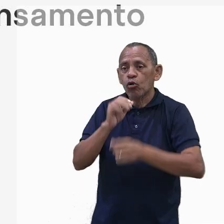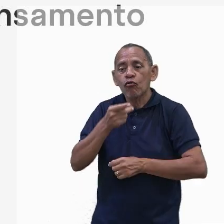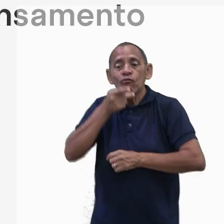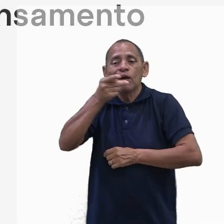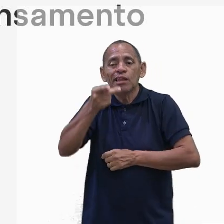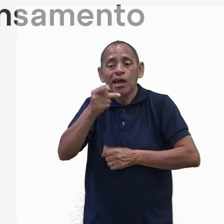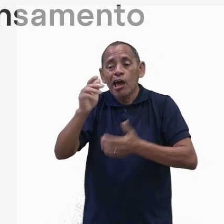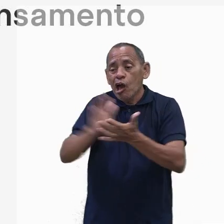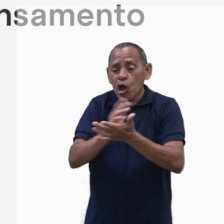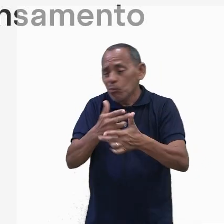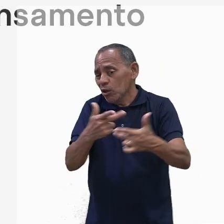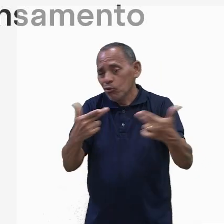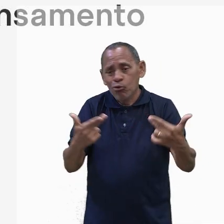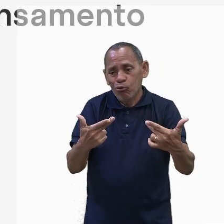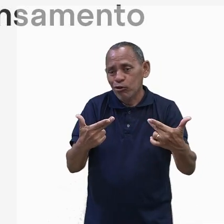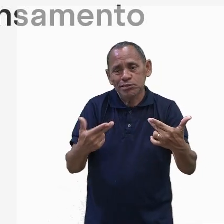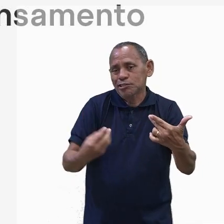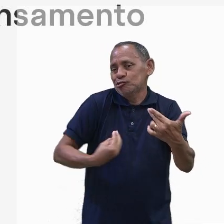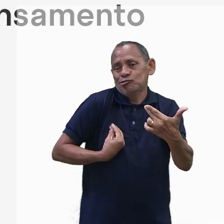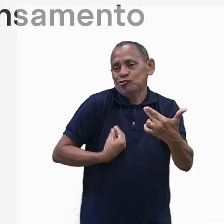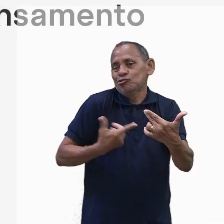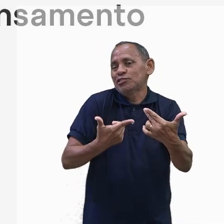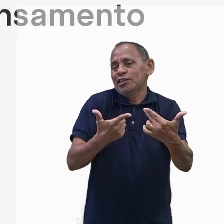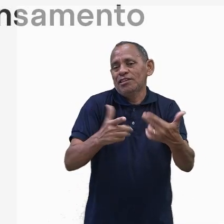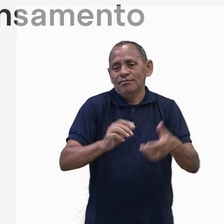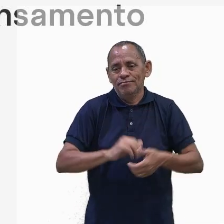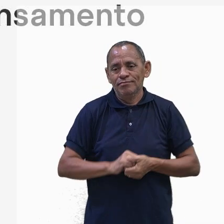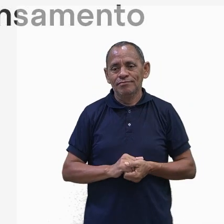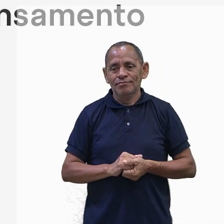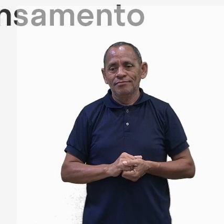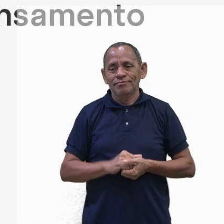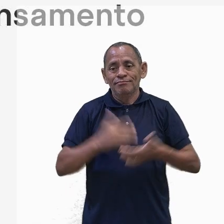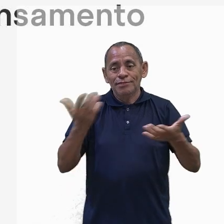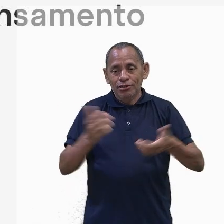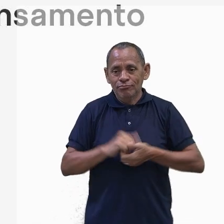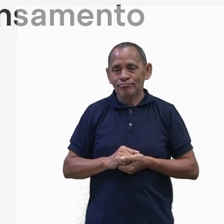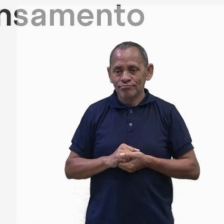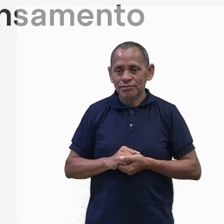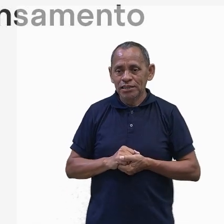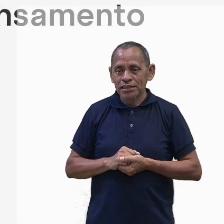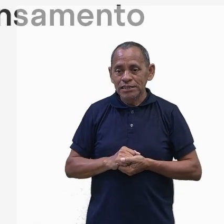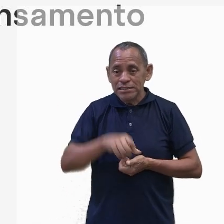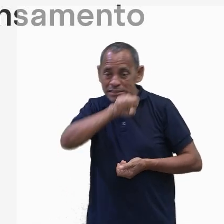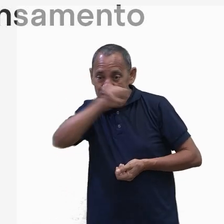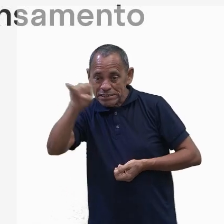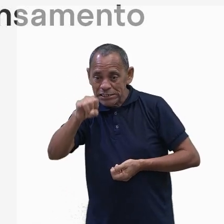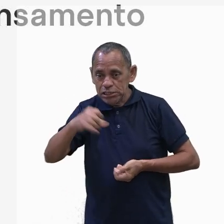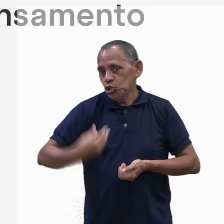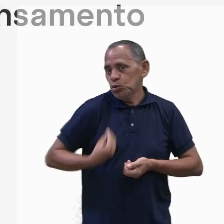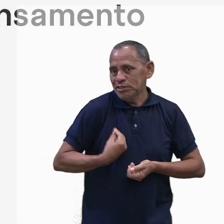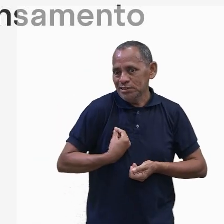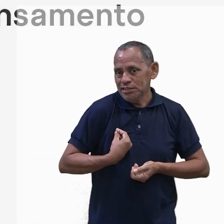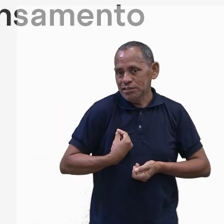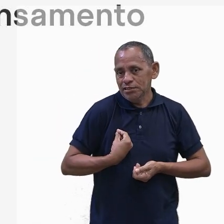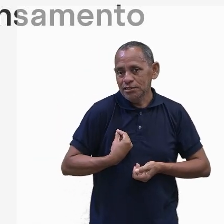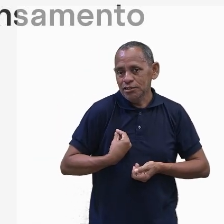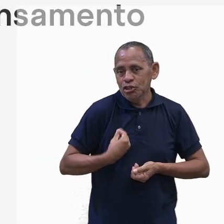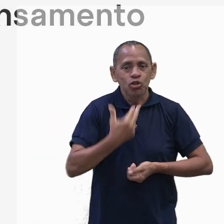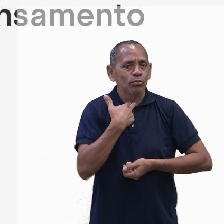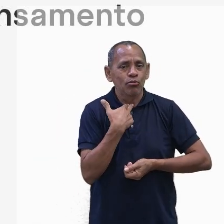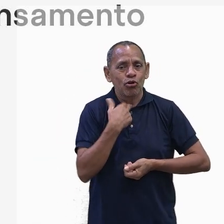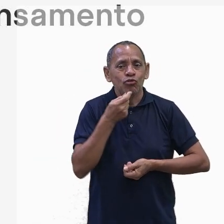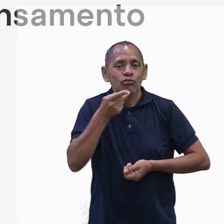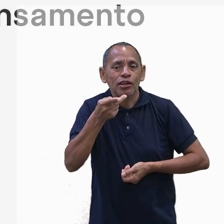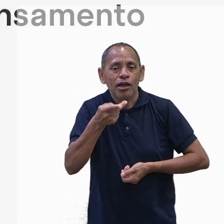de algo que não existe. Então, para lá, se não existe isso, né? Então eu não posso falar, eu só posso